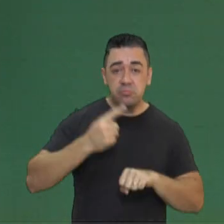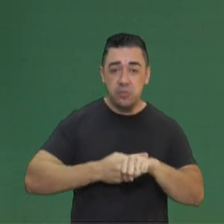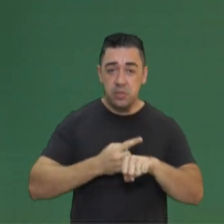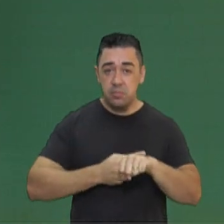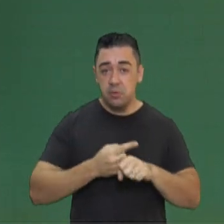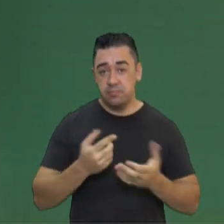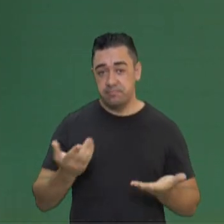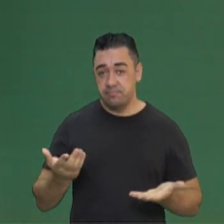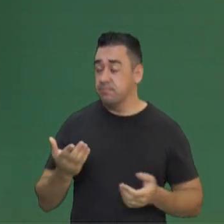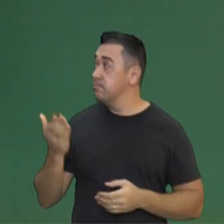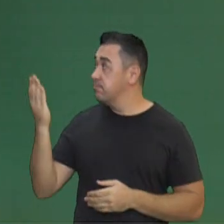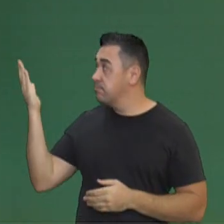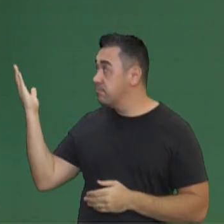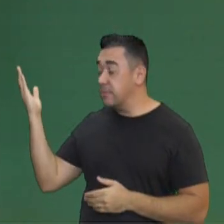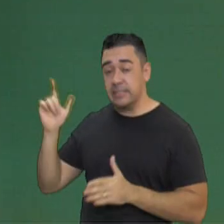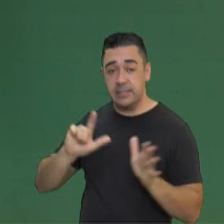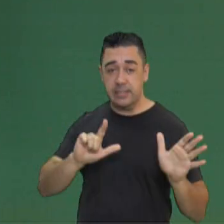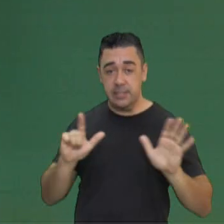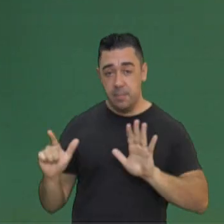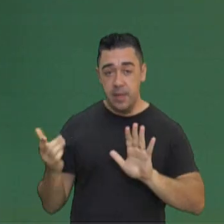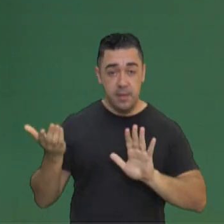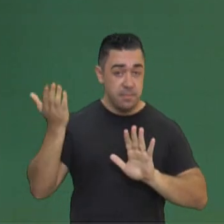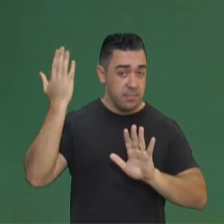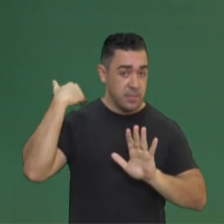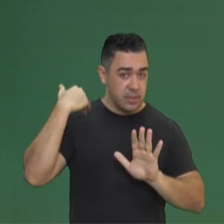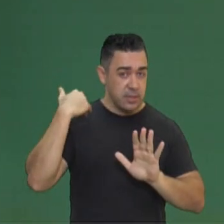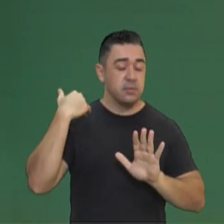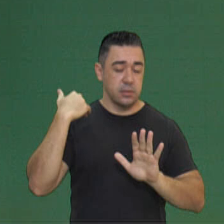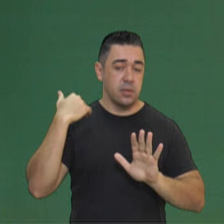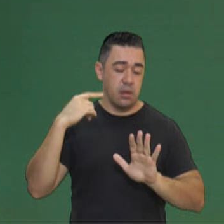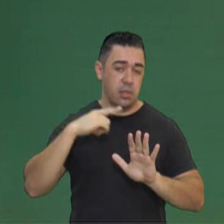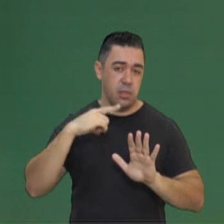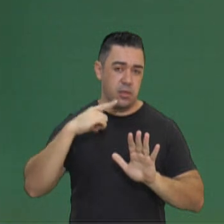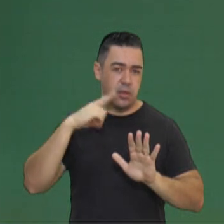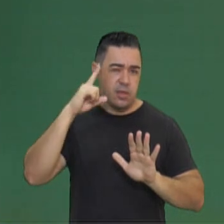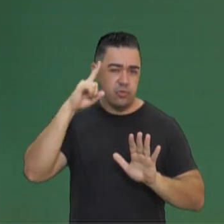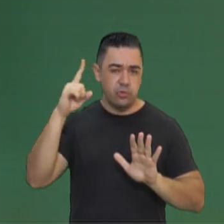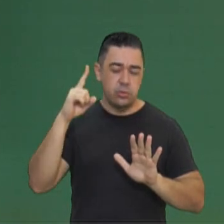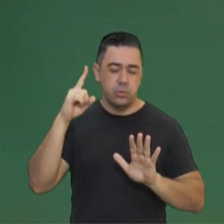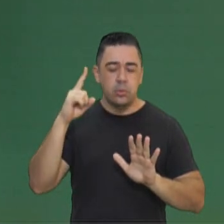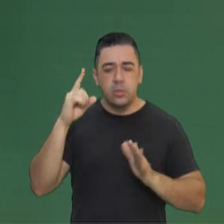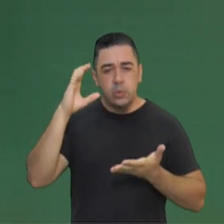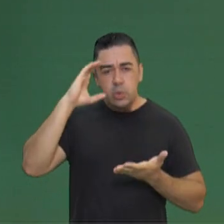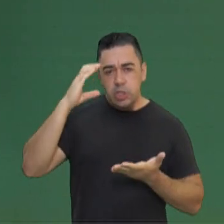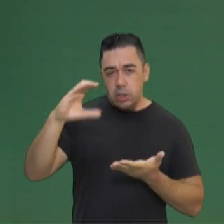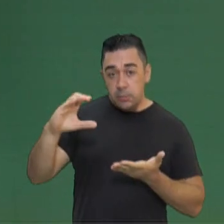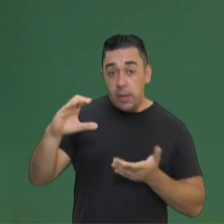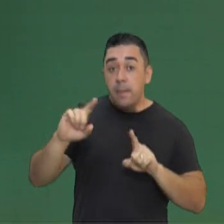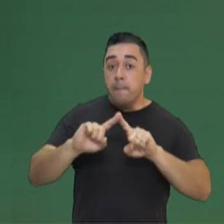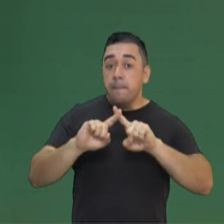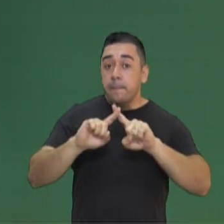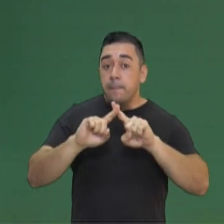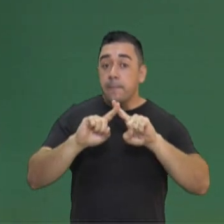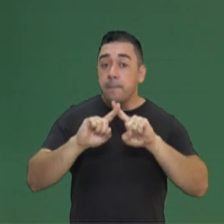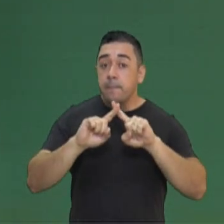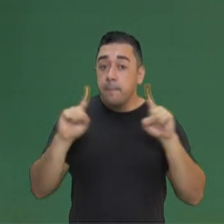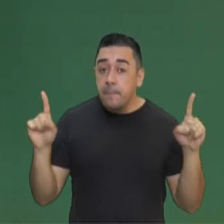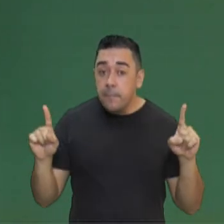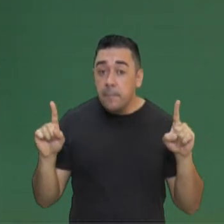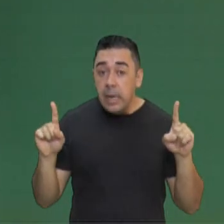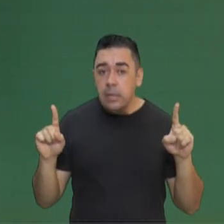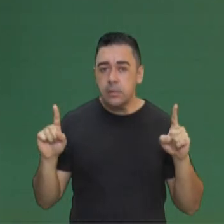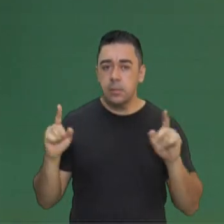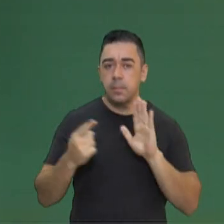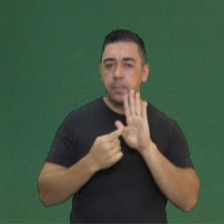né, foi da semana passada essa previsão para Curitiba, mas a previsão